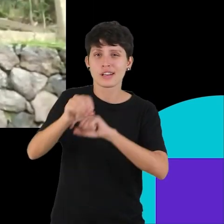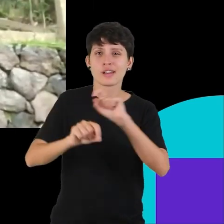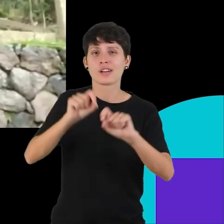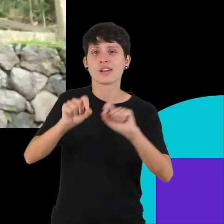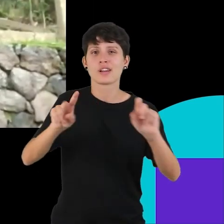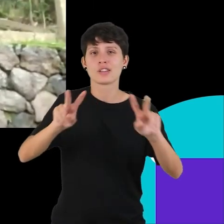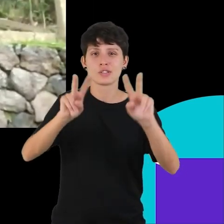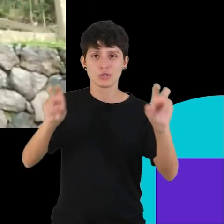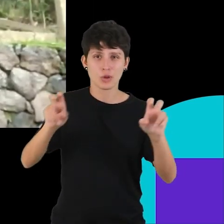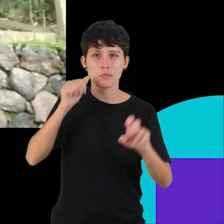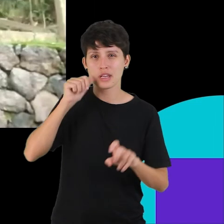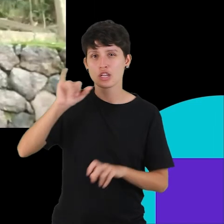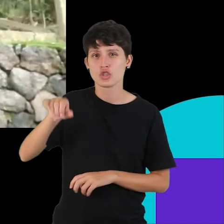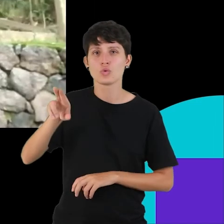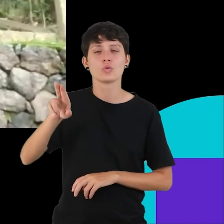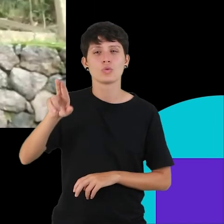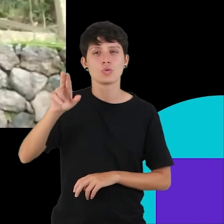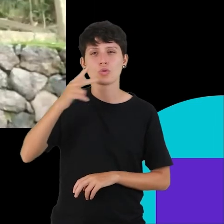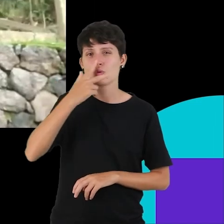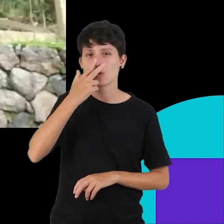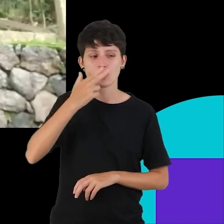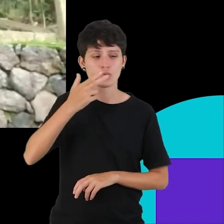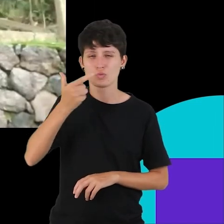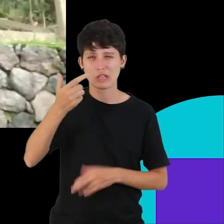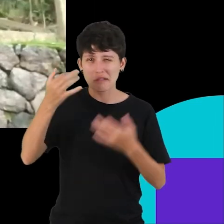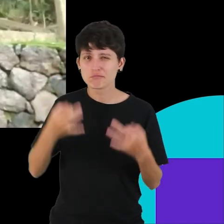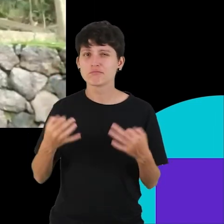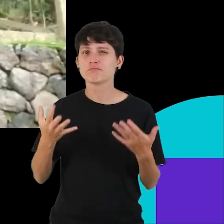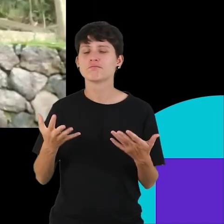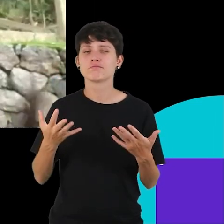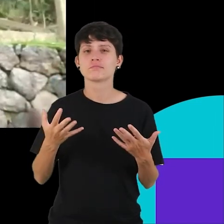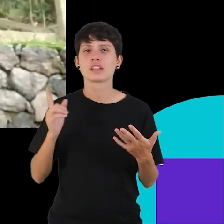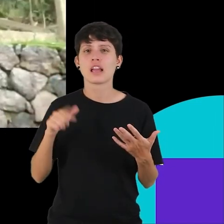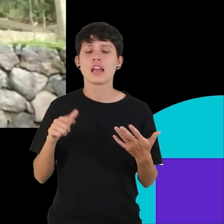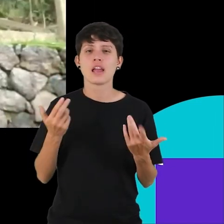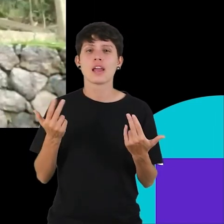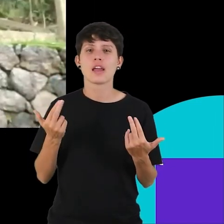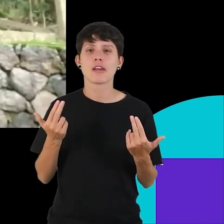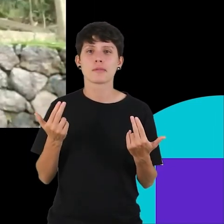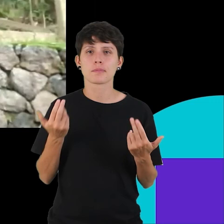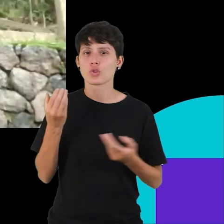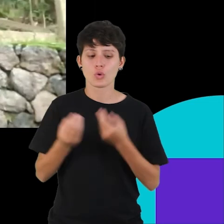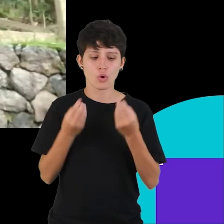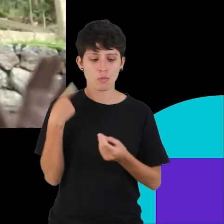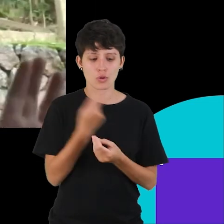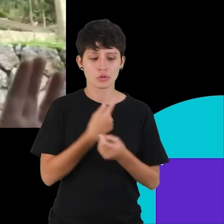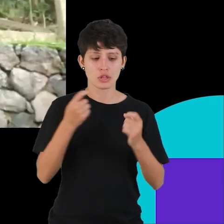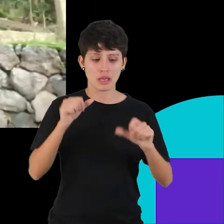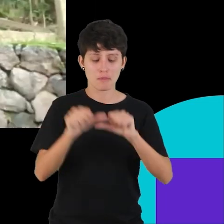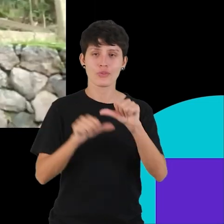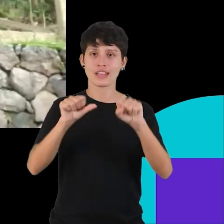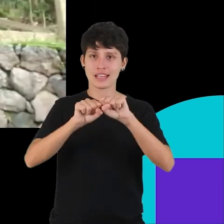explicando o caso. E aí o que a gente descobriu é que se a gente conseguisse mudar a motivação das pessoas para que elas, em vez de gastar dinheiro com a construção